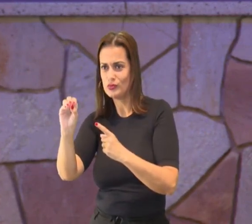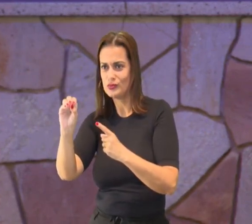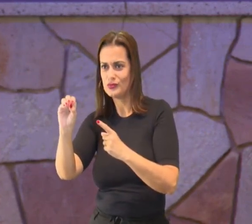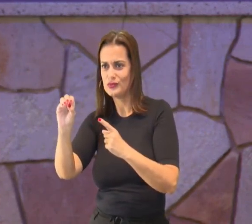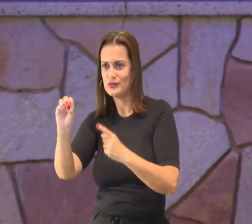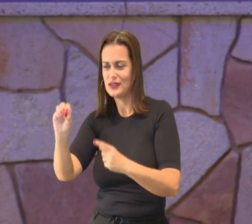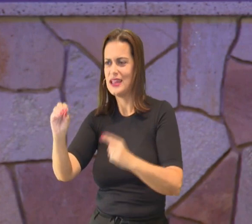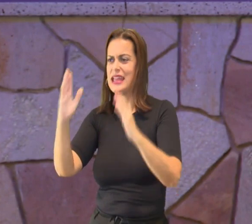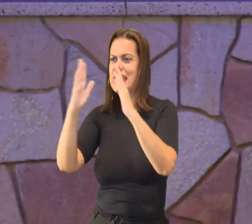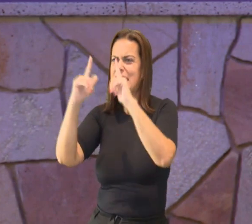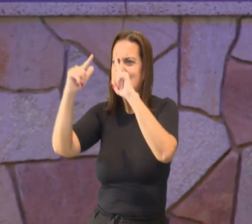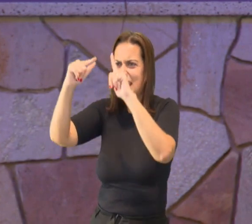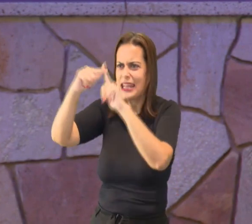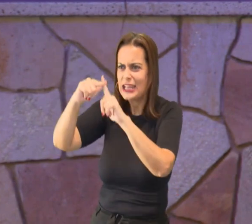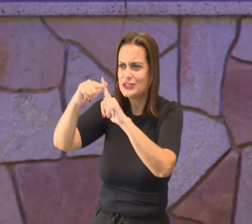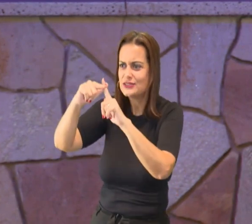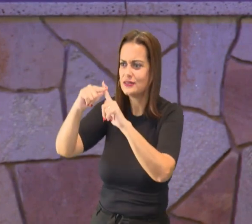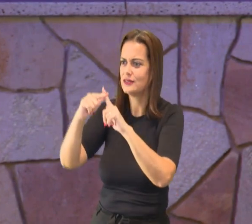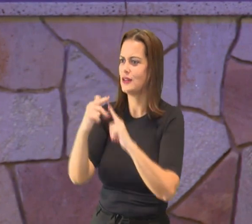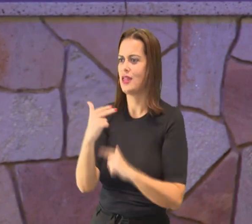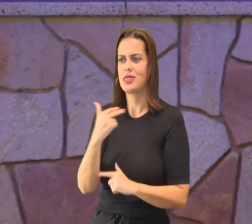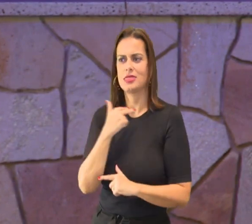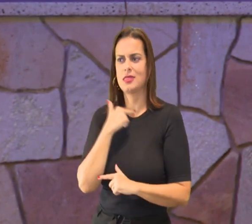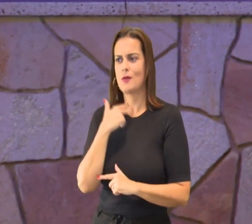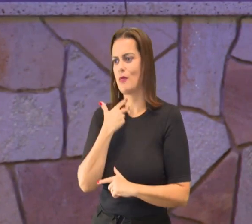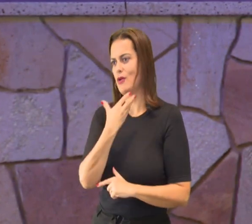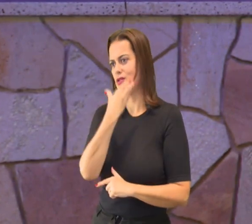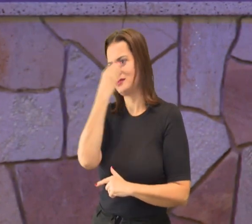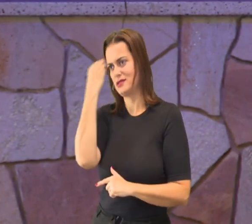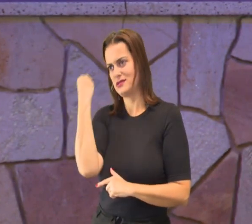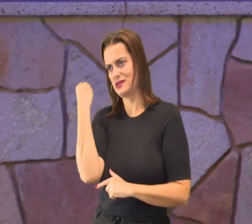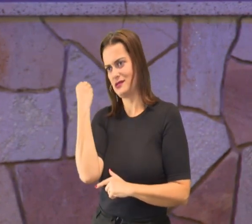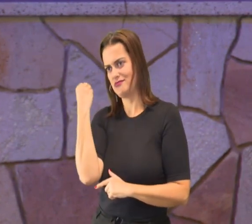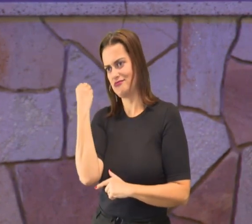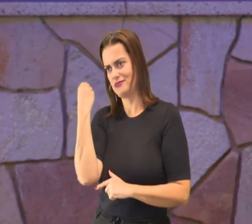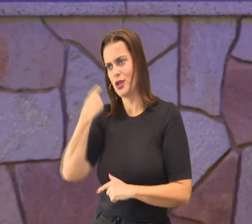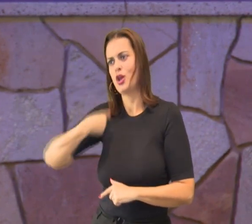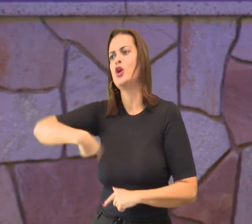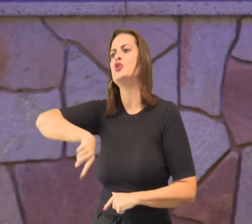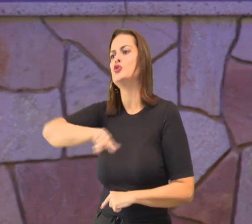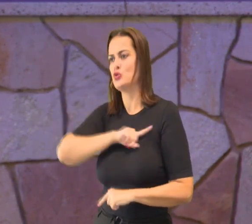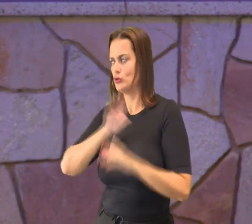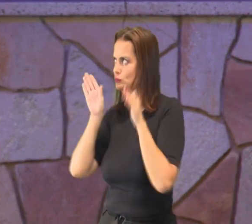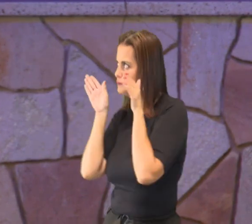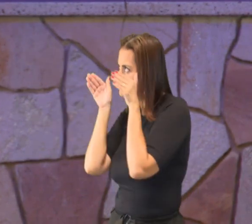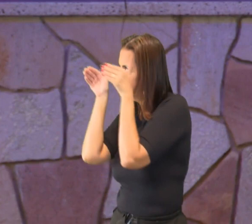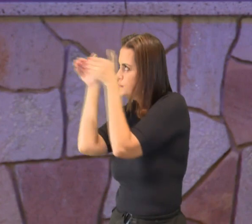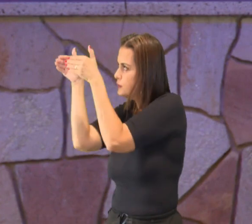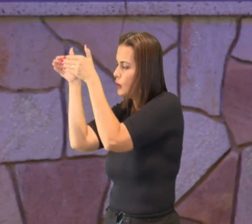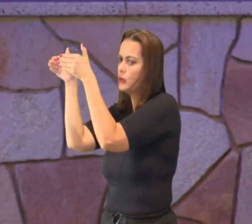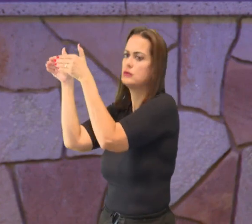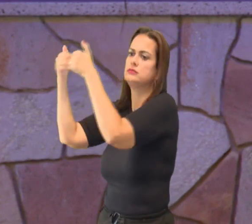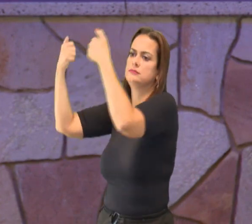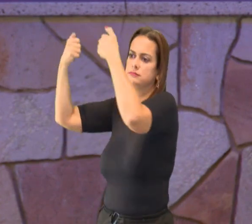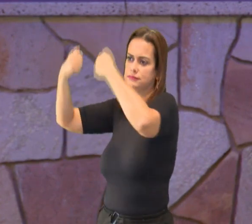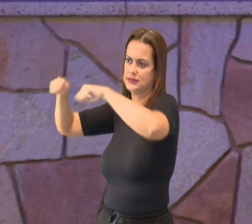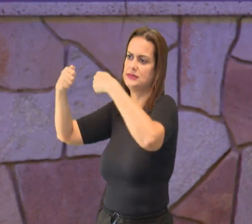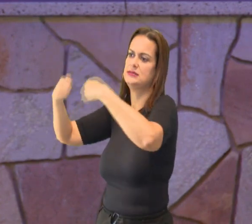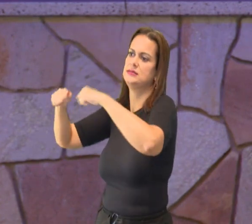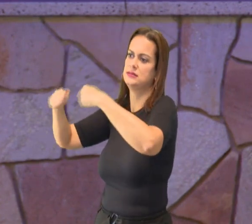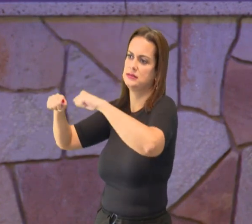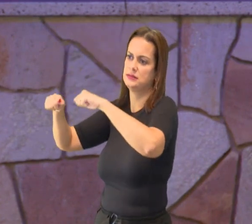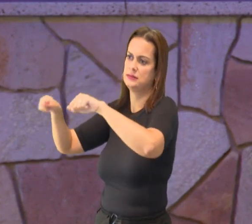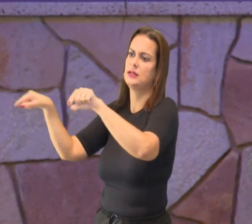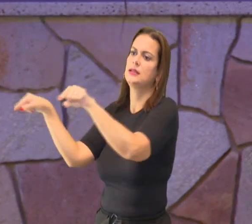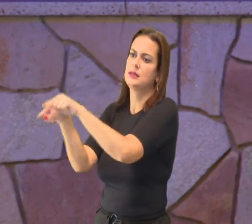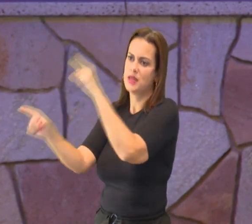congregação, nós não podemos nos esquecer e devemos firmar o nosso propósito, que nós